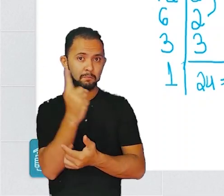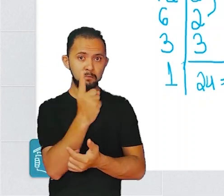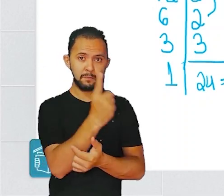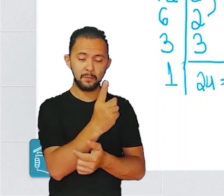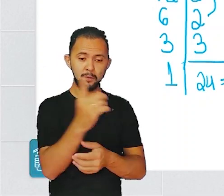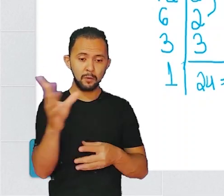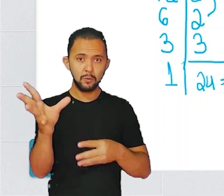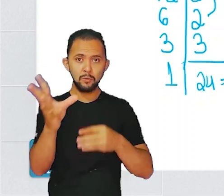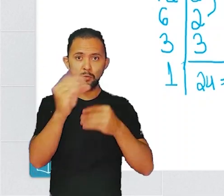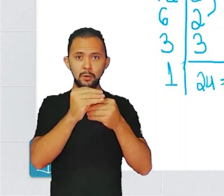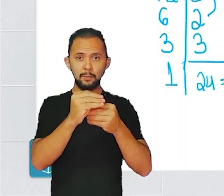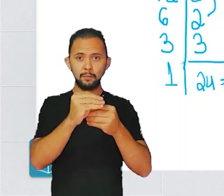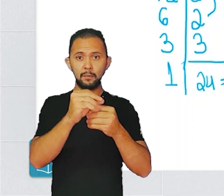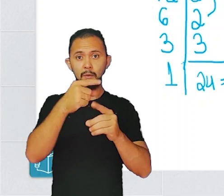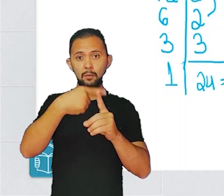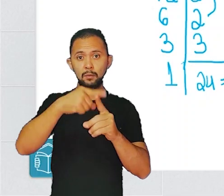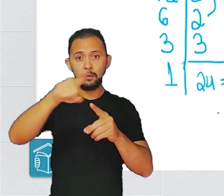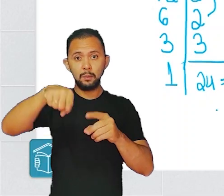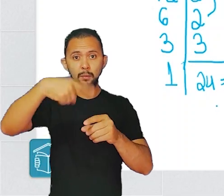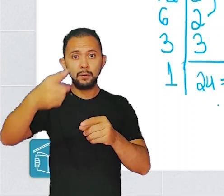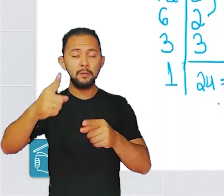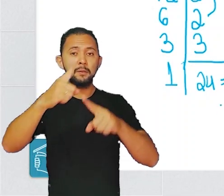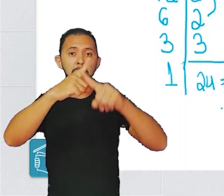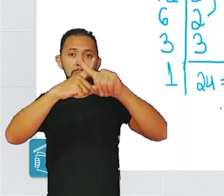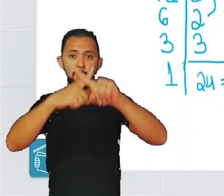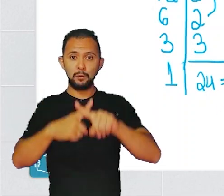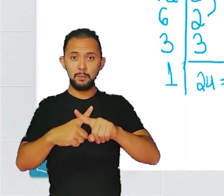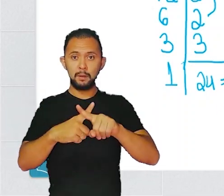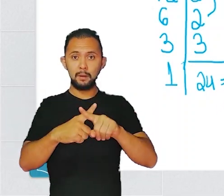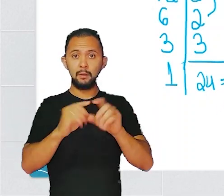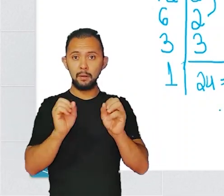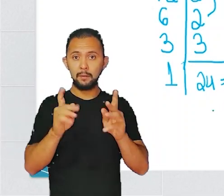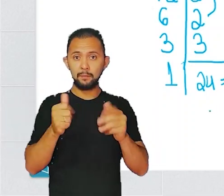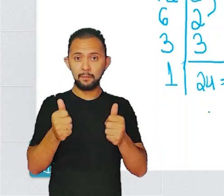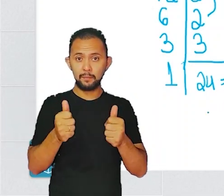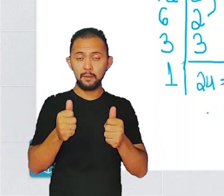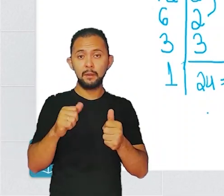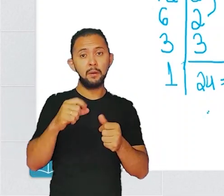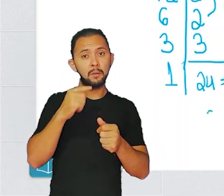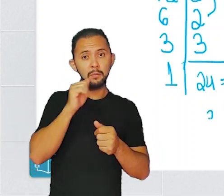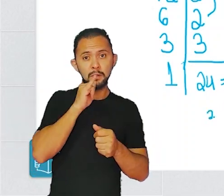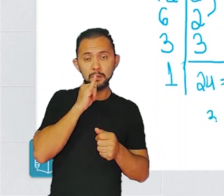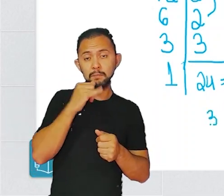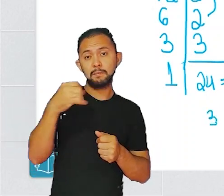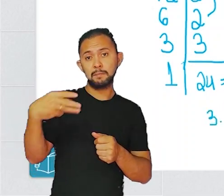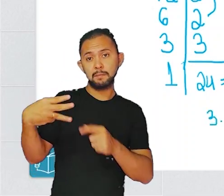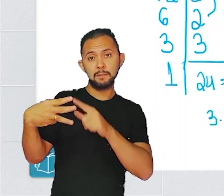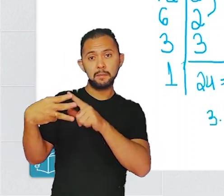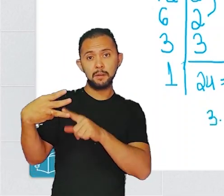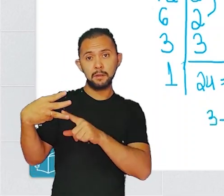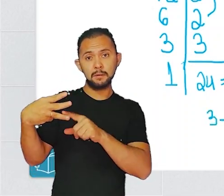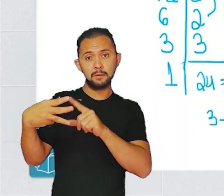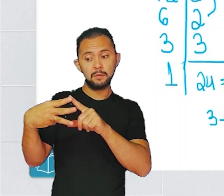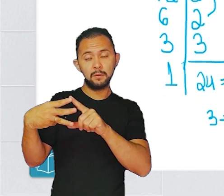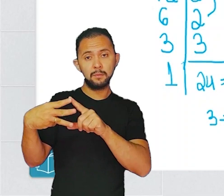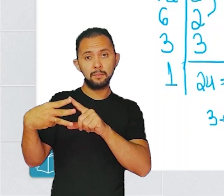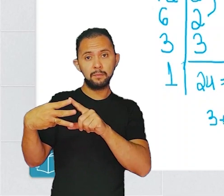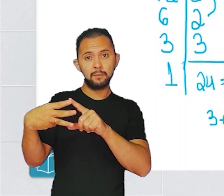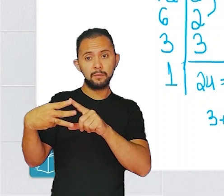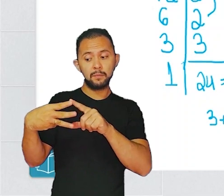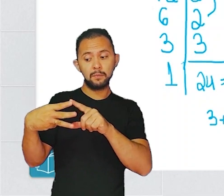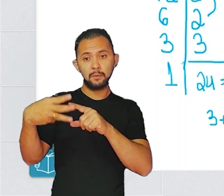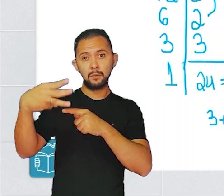1 e depois multiplicar eles. Tudo bem? Ou seja, não era 3 aí o expoente do 2? Então, nós vamos fazer o